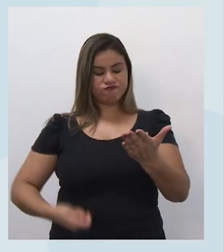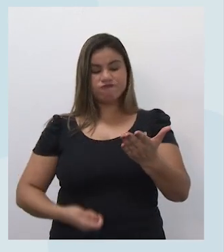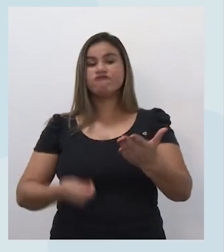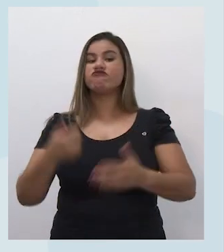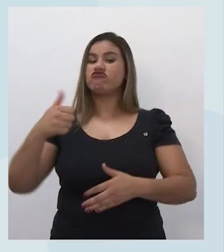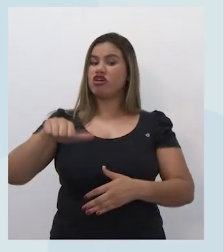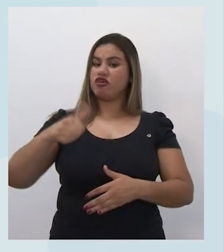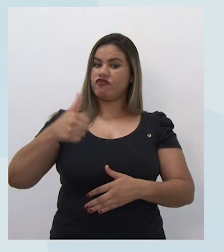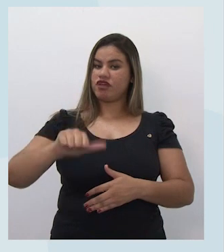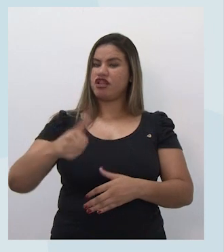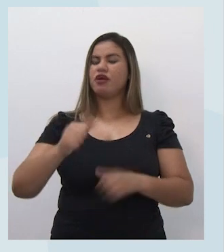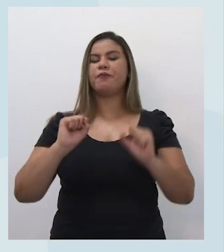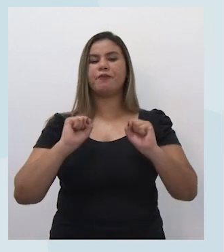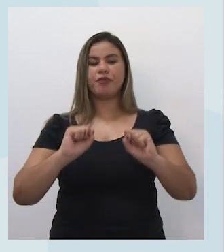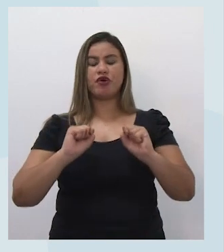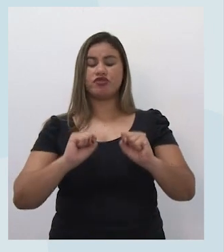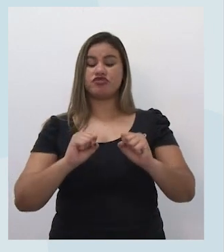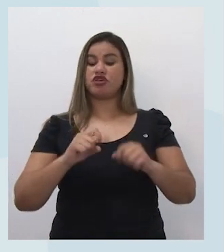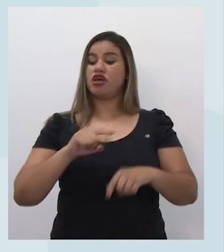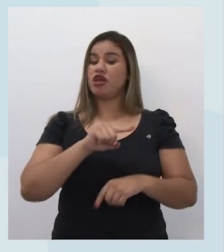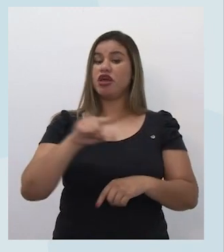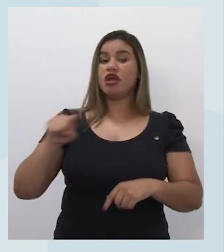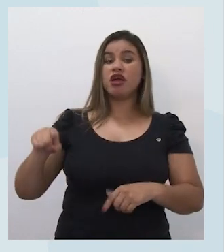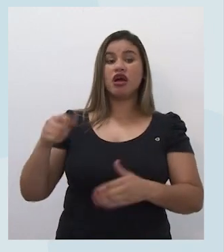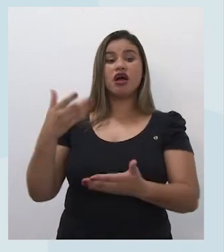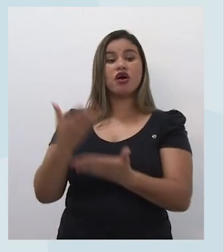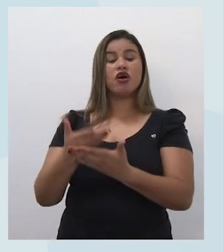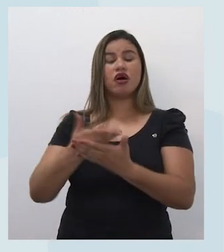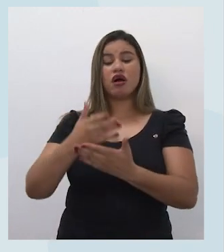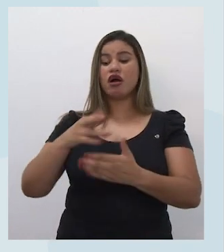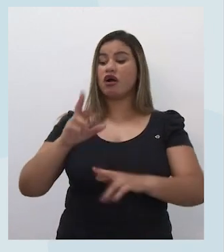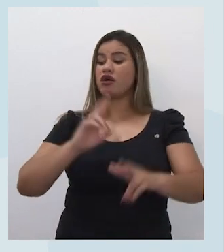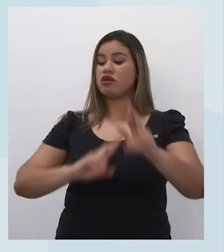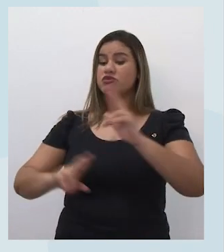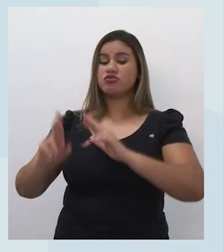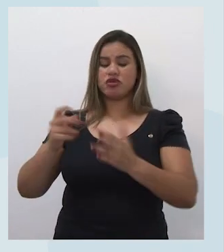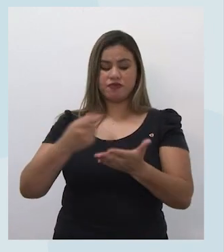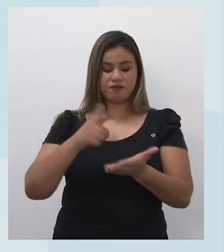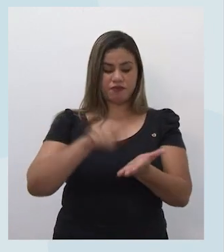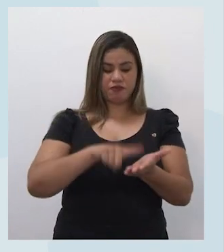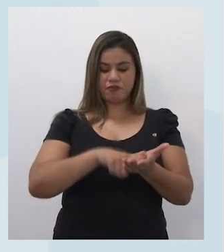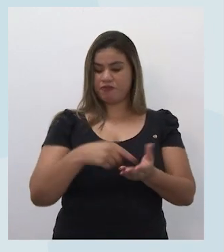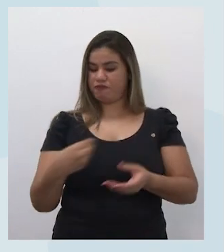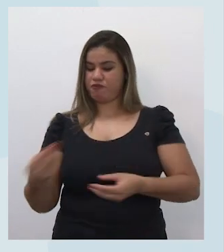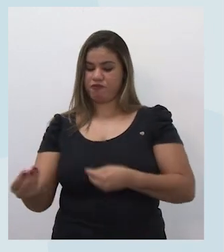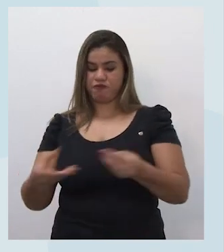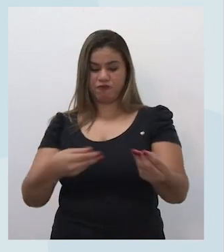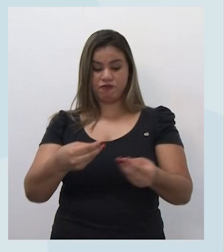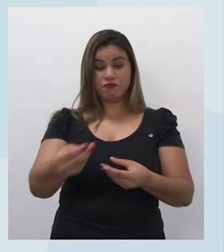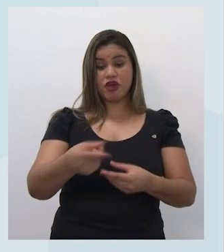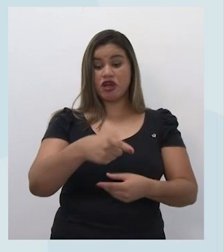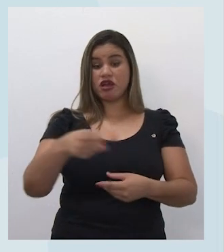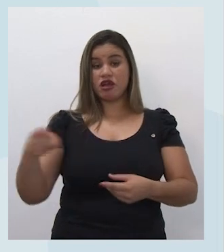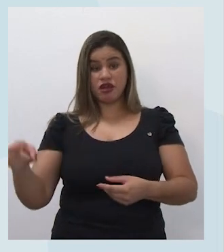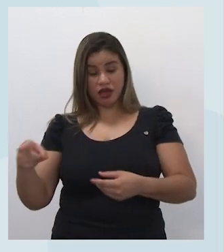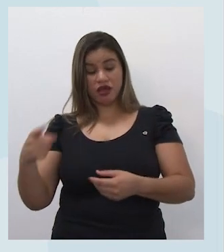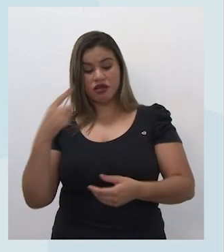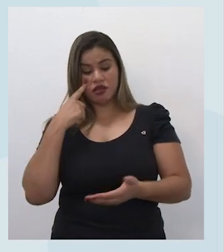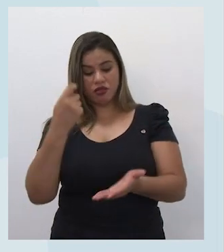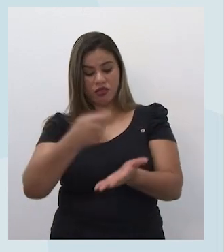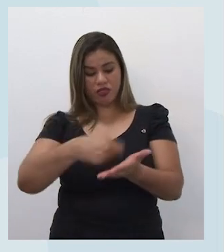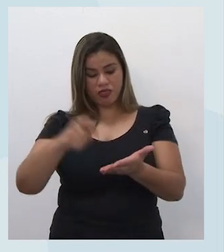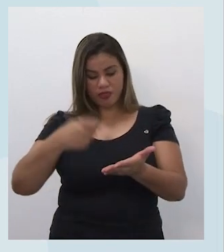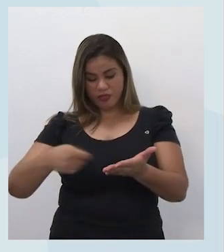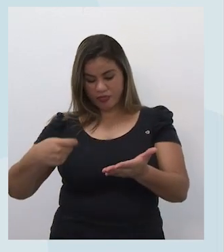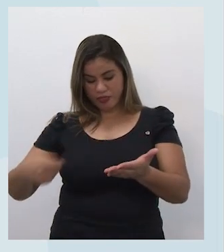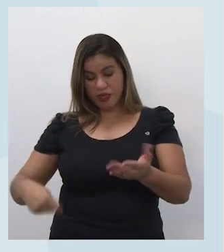estudantes respondam, né, de que forma eles enxergaram o desenvolvimento desse projeto e verificar. Lembrando que esse é